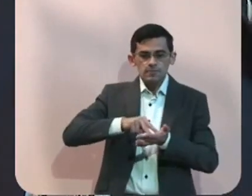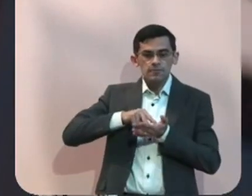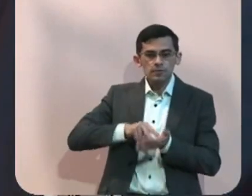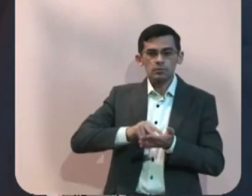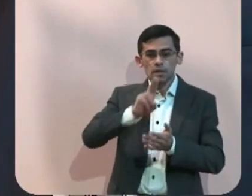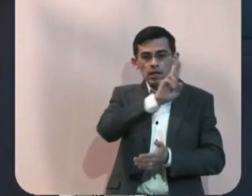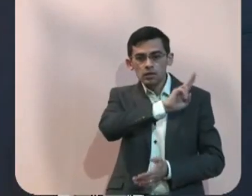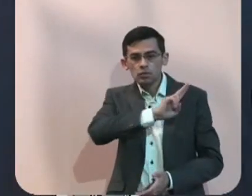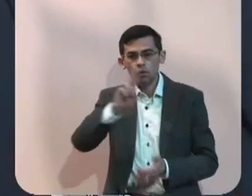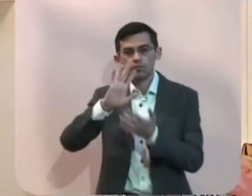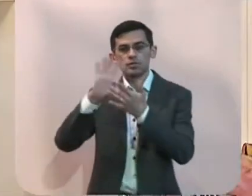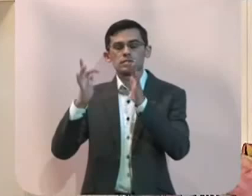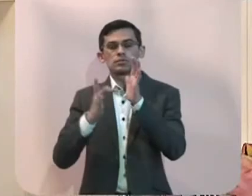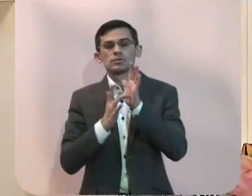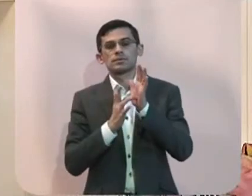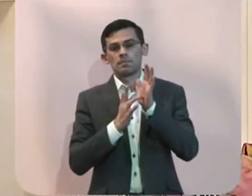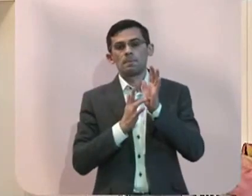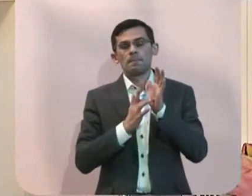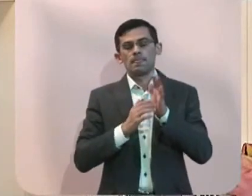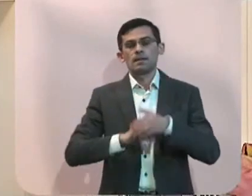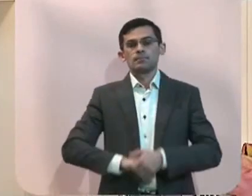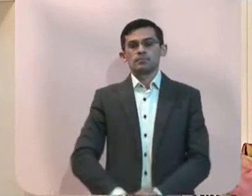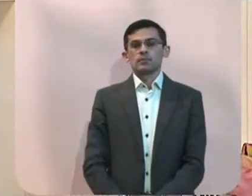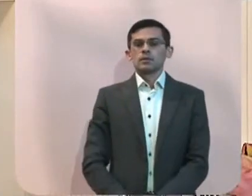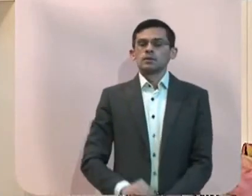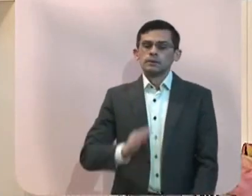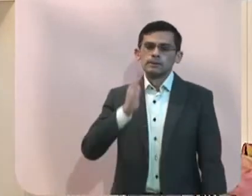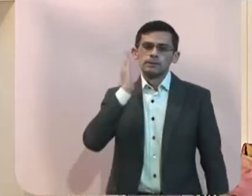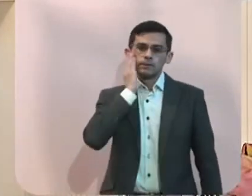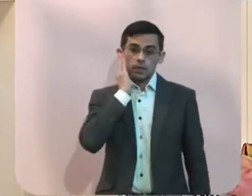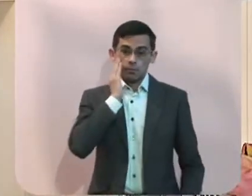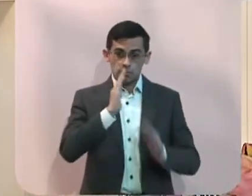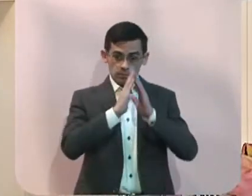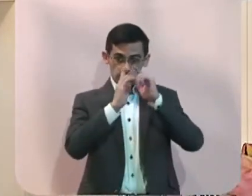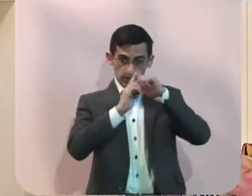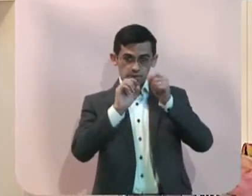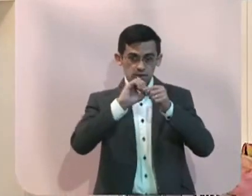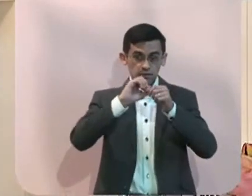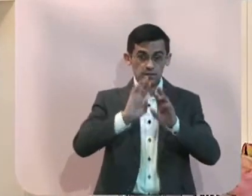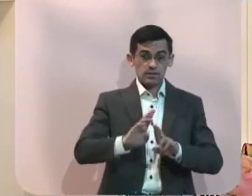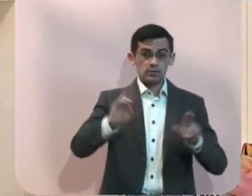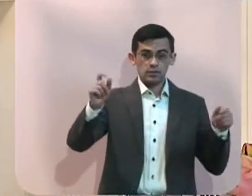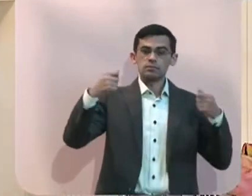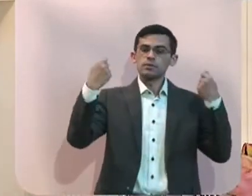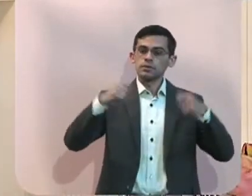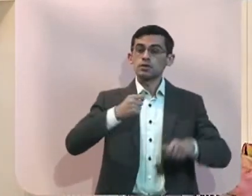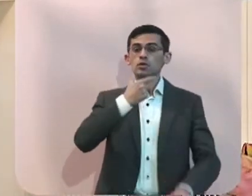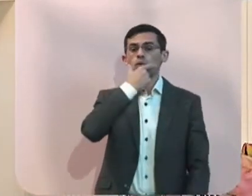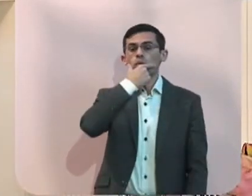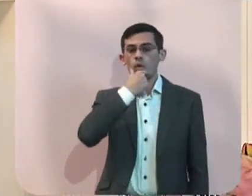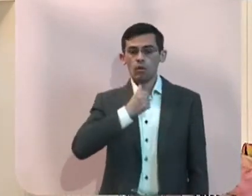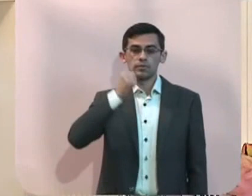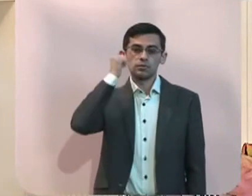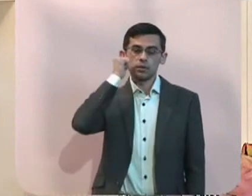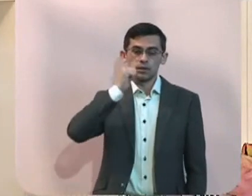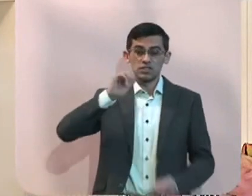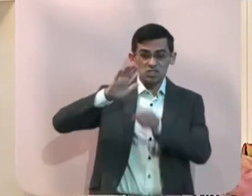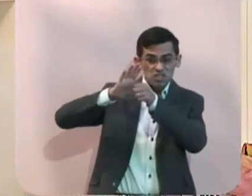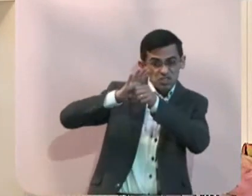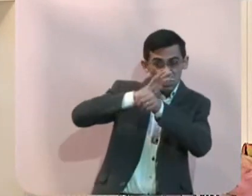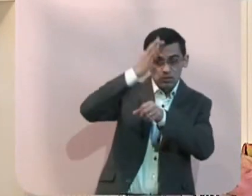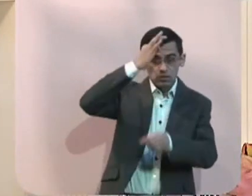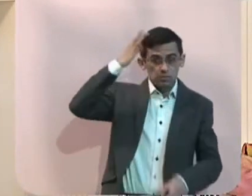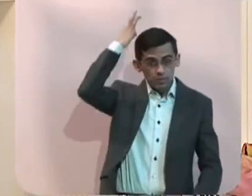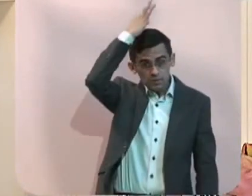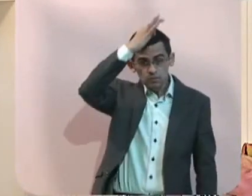em nome do Senhor. Sabe, uma igreja relevante precisa de homens e mulheres cheios do Espírito Santo,